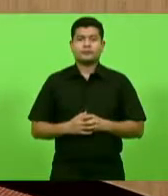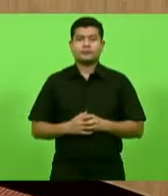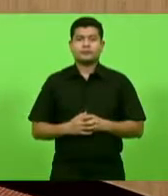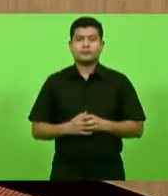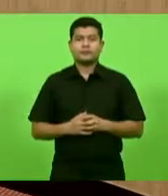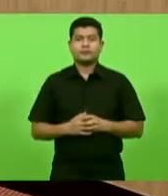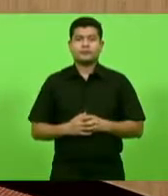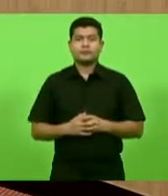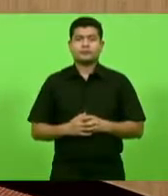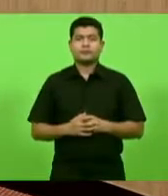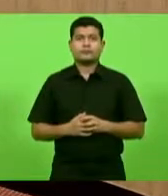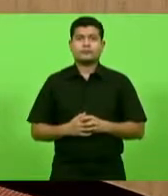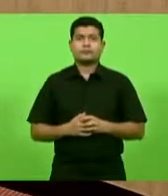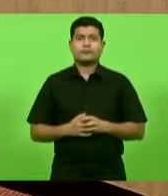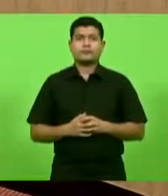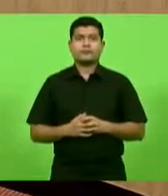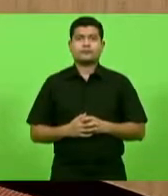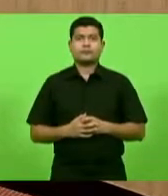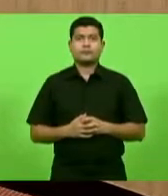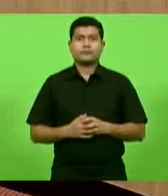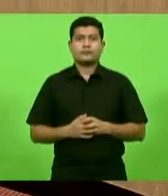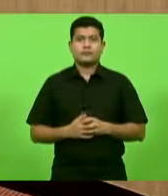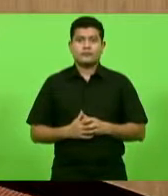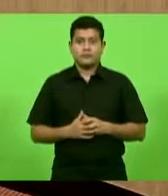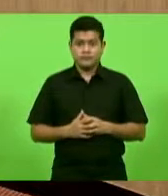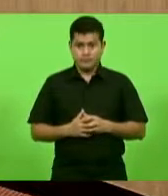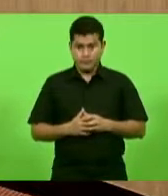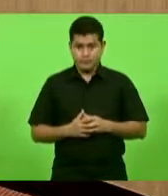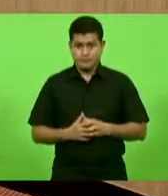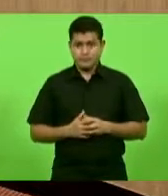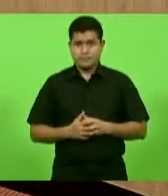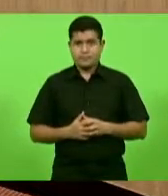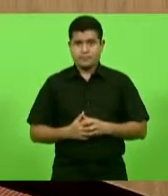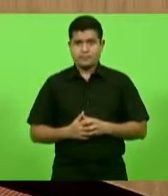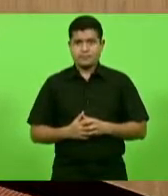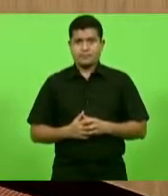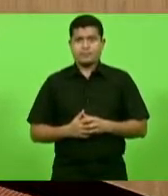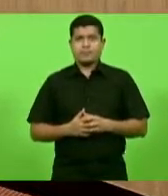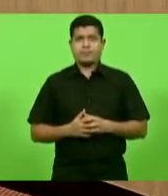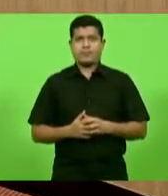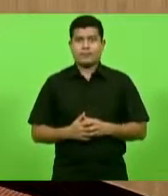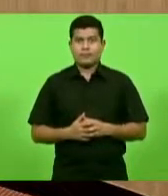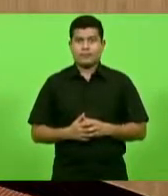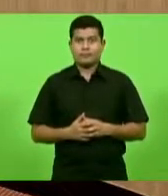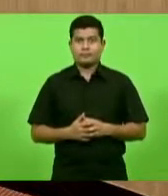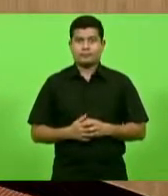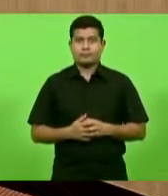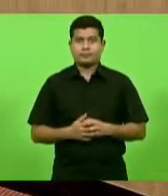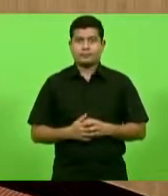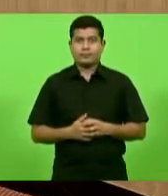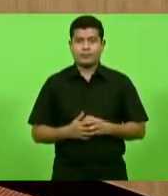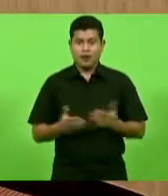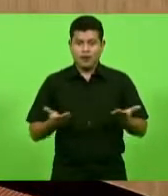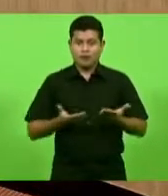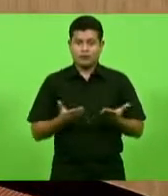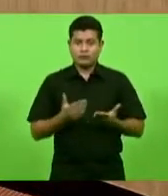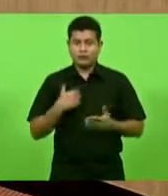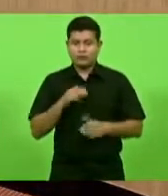mas infelizmente eu... A minha máquina aí não está funcionando. Já vamos registrar o voto de Vossa Excelência, deputado Silvio Drevec.